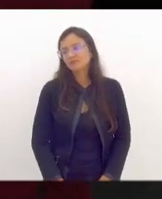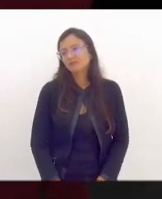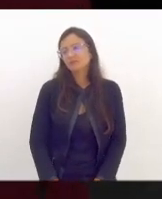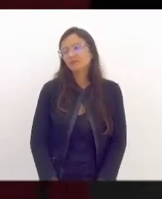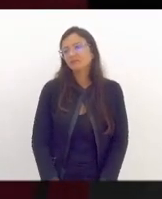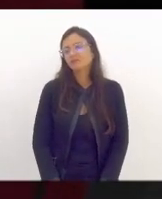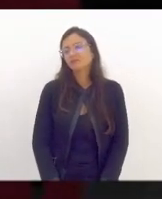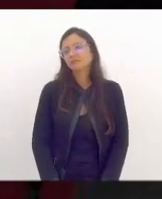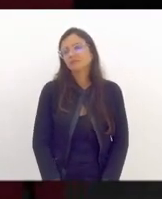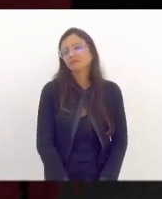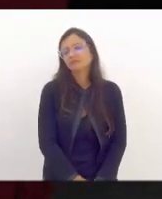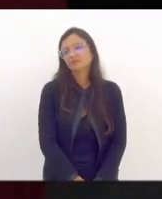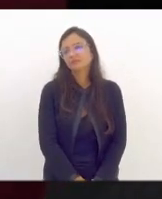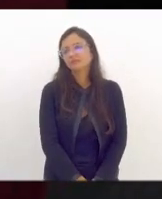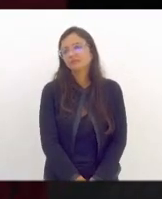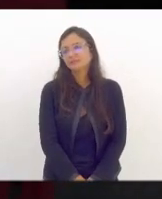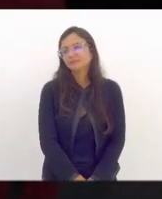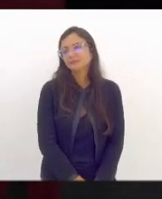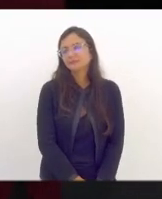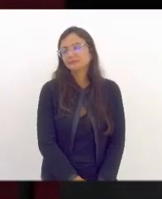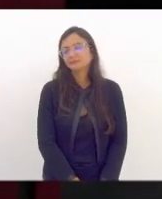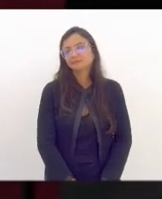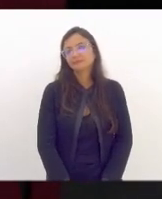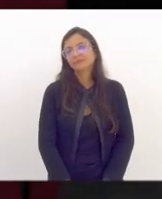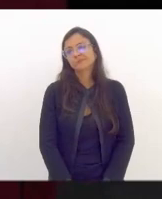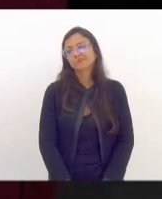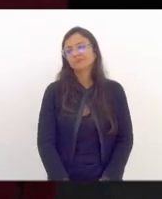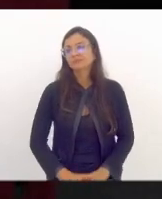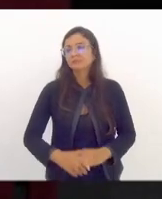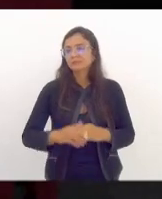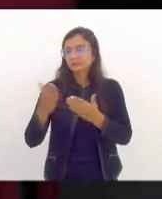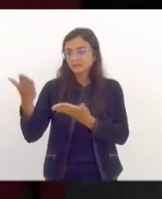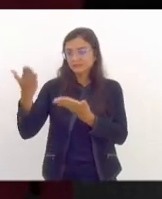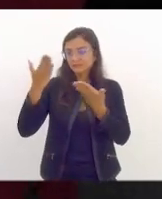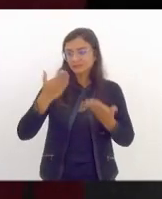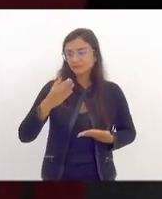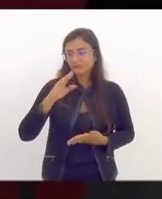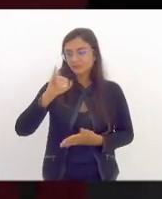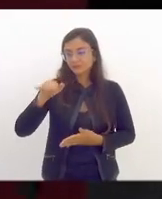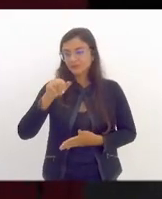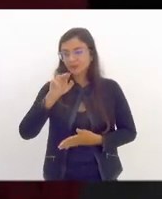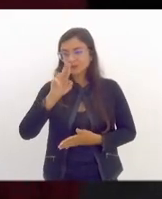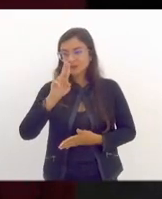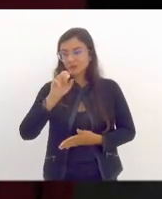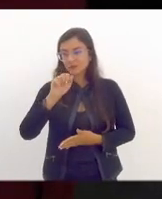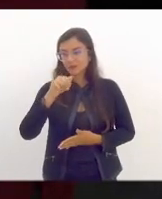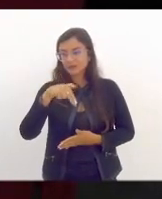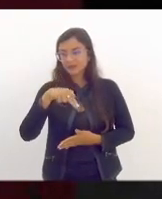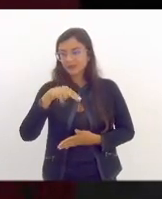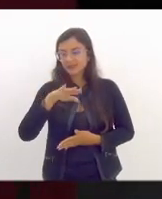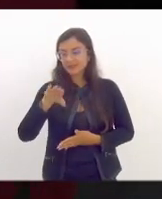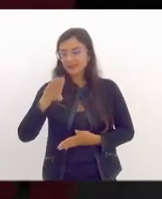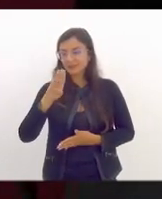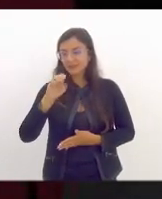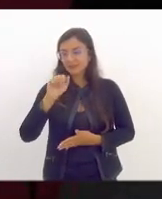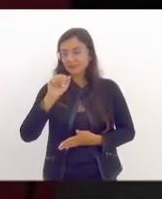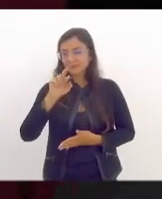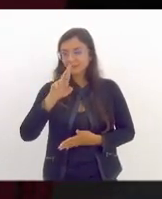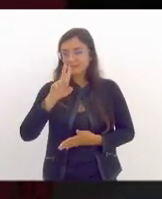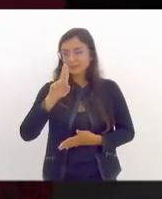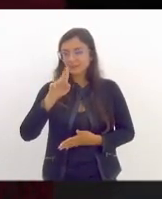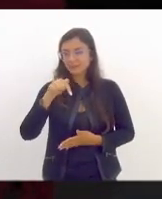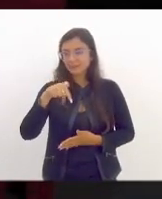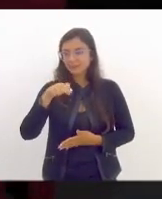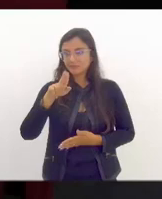o próximo homenageado veja se eu vou falar corretamente o nome Ruan Baruque é isso